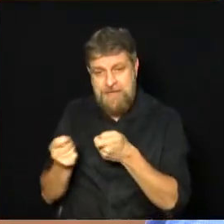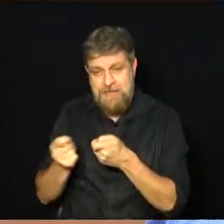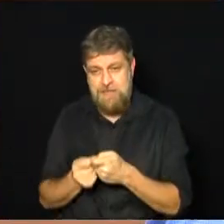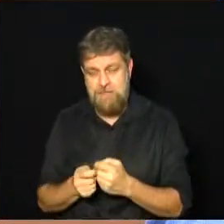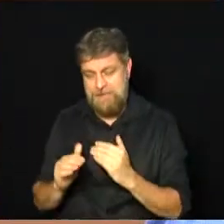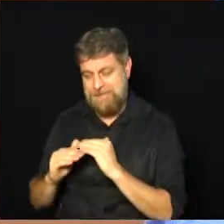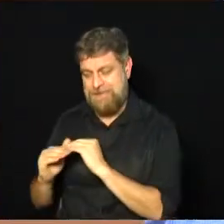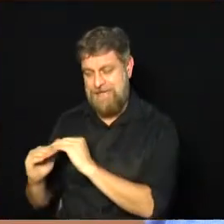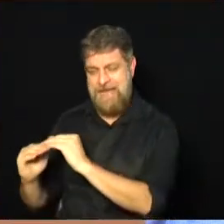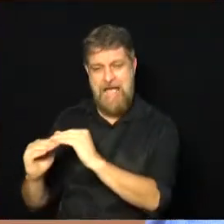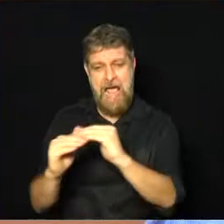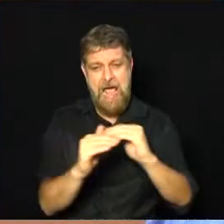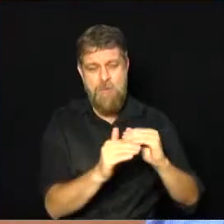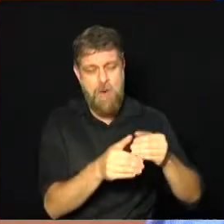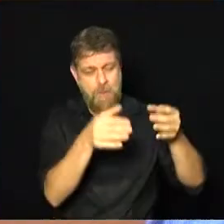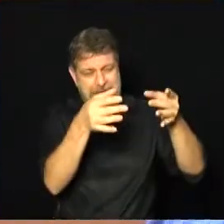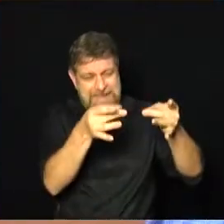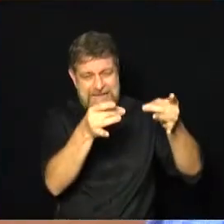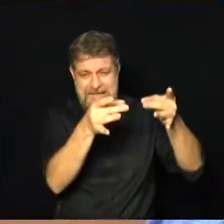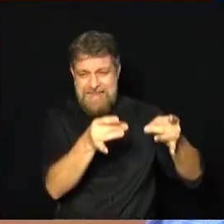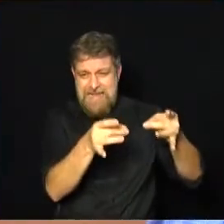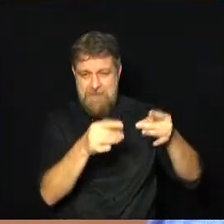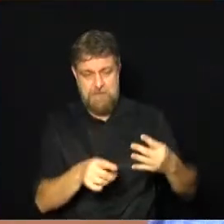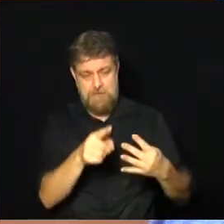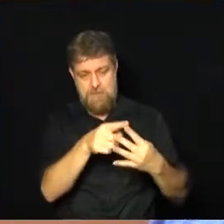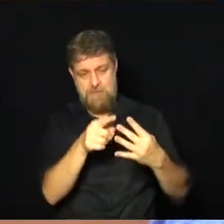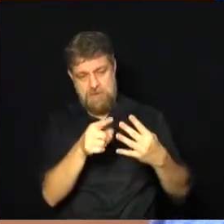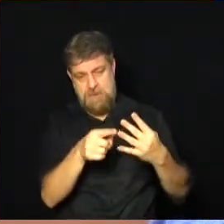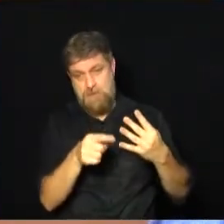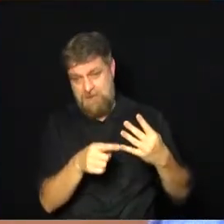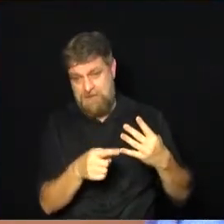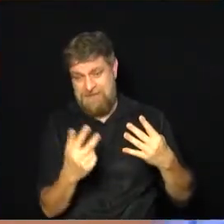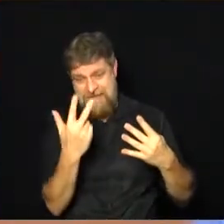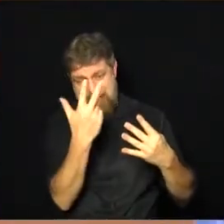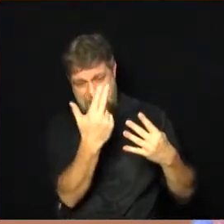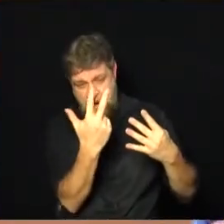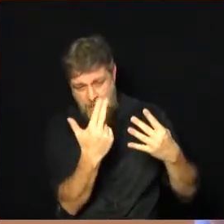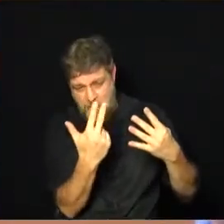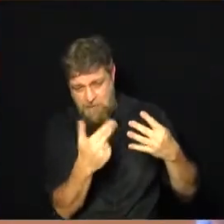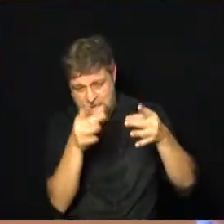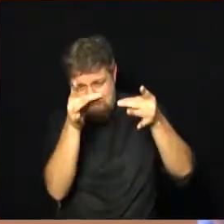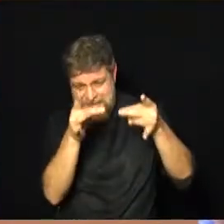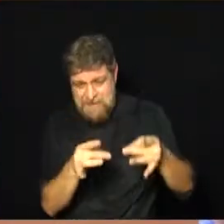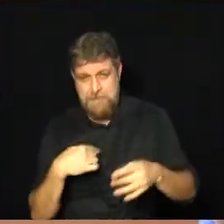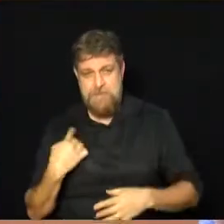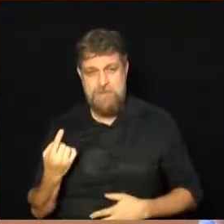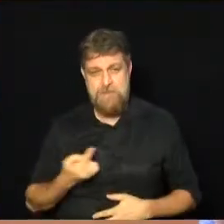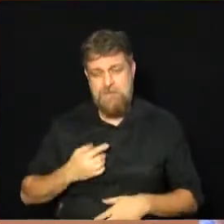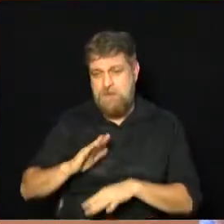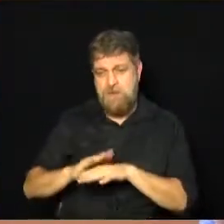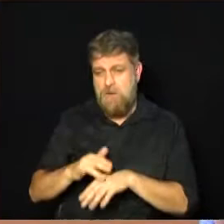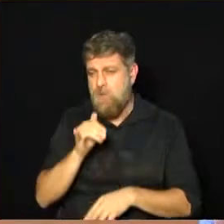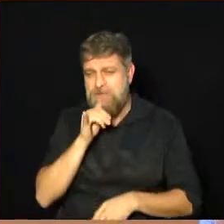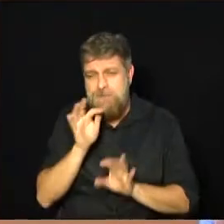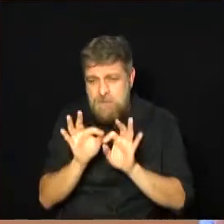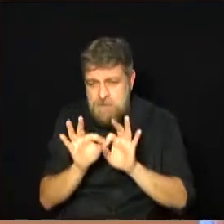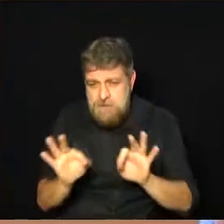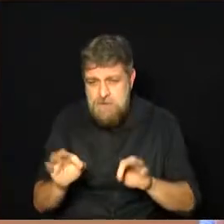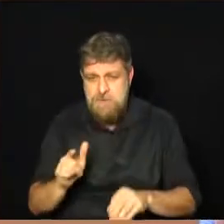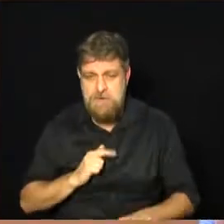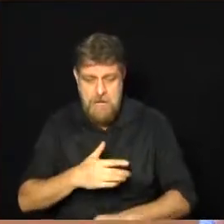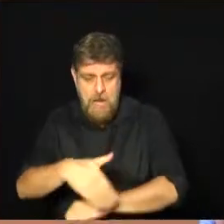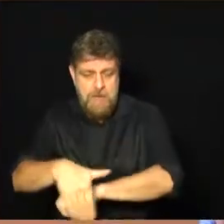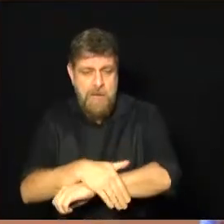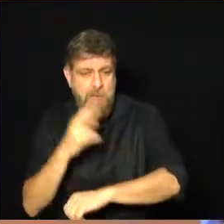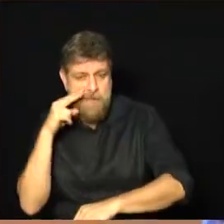de detalhamento, o mesmo grau de riqueza. Tanto é que, você vê, nós fizemos projetos, vou dar um exemplo simples, que está aí na rua para se